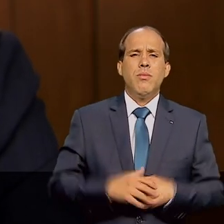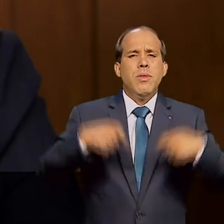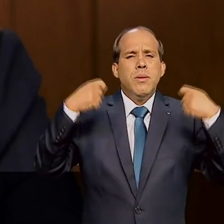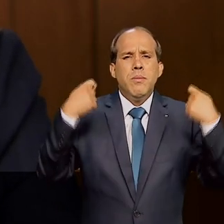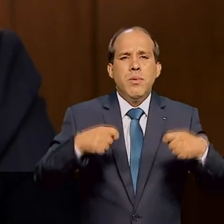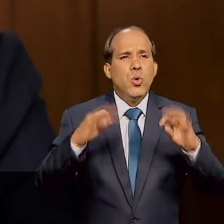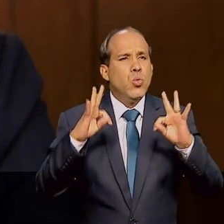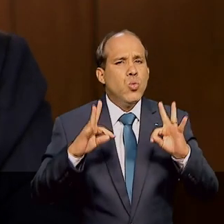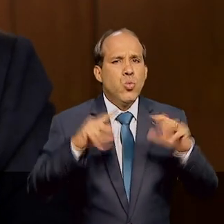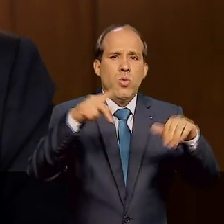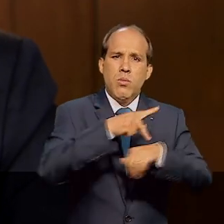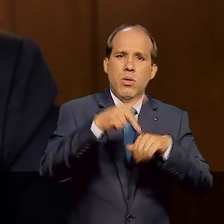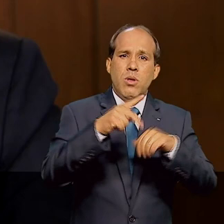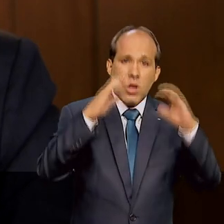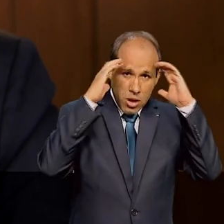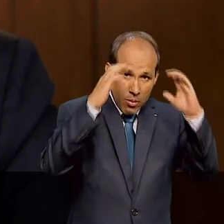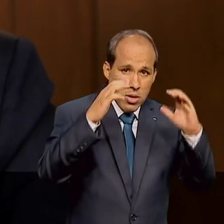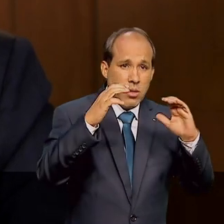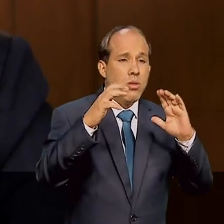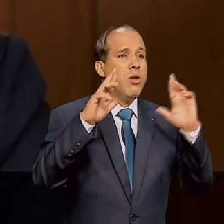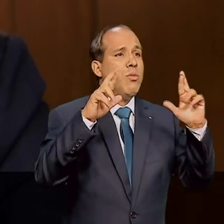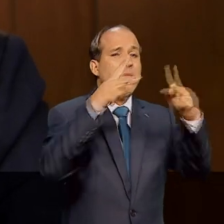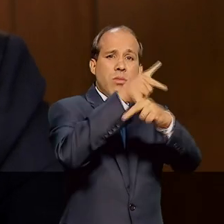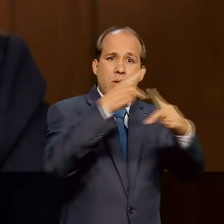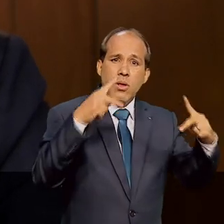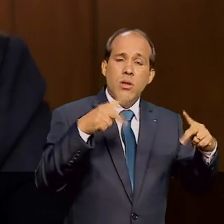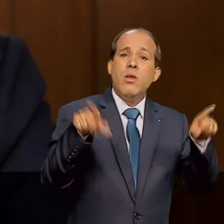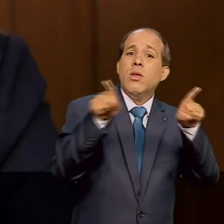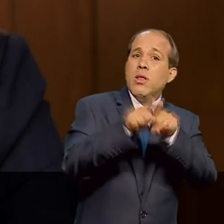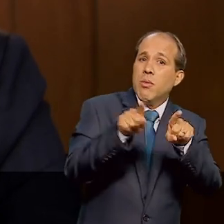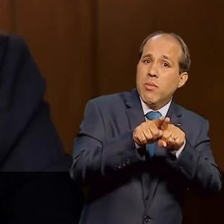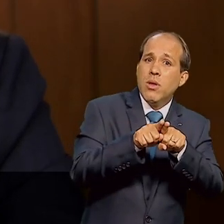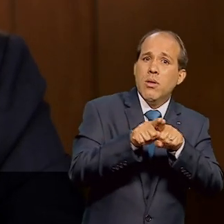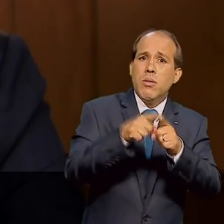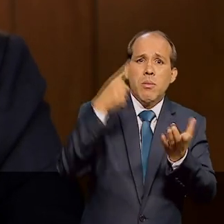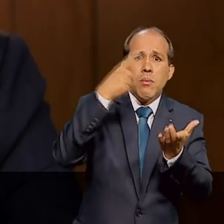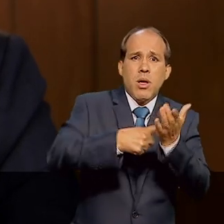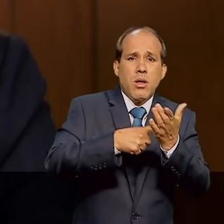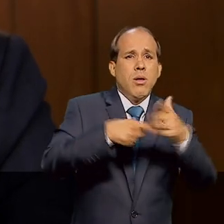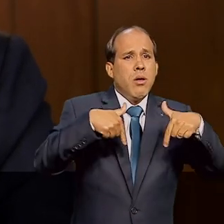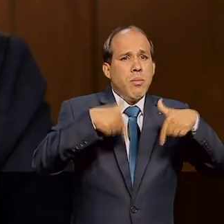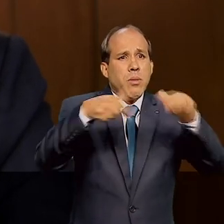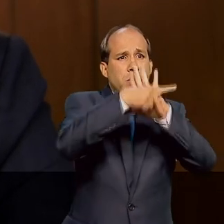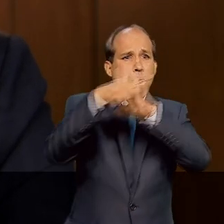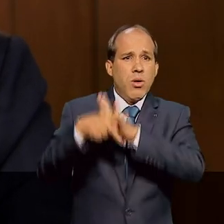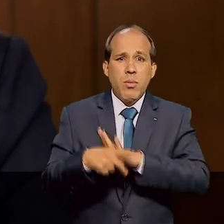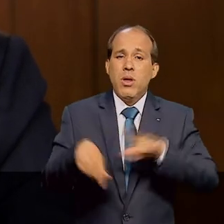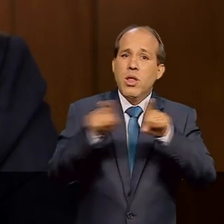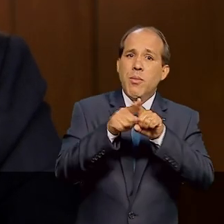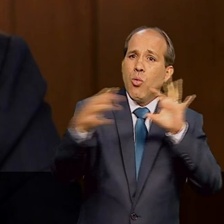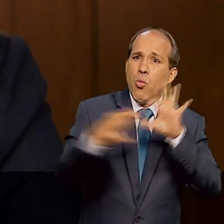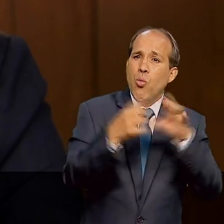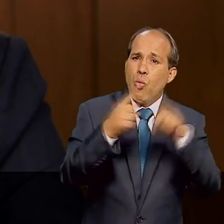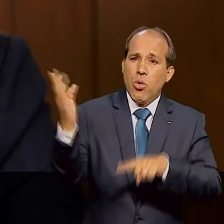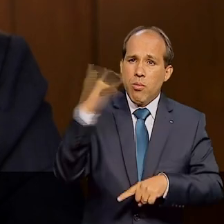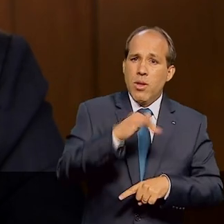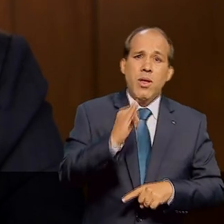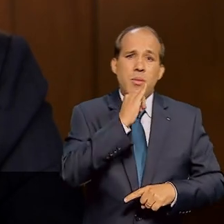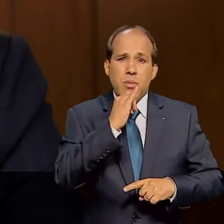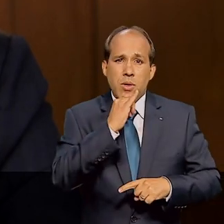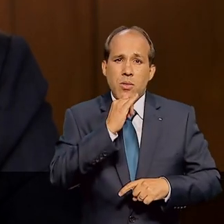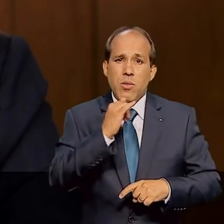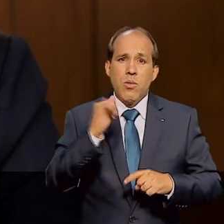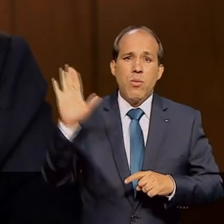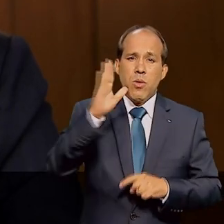é preciso que todos os países compram com suas responsabilidades Ai que com a parte que lhes cabe e segurou-o contra os